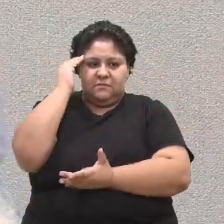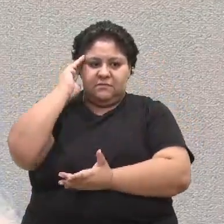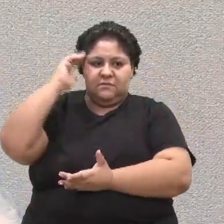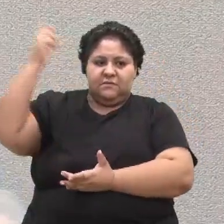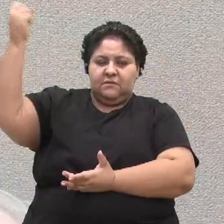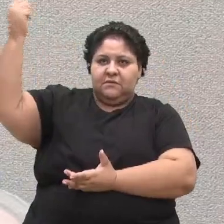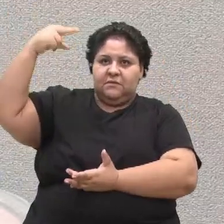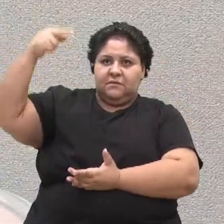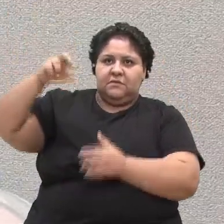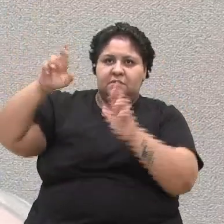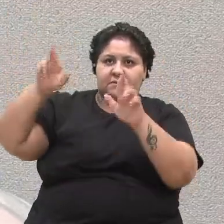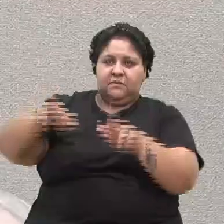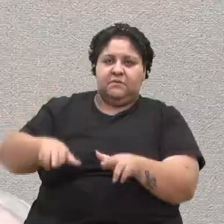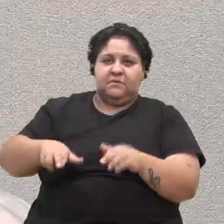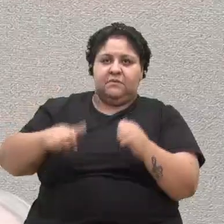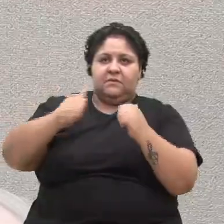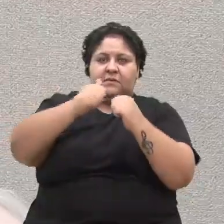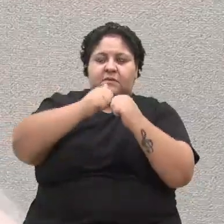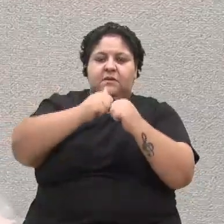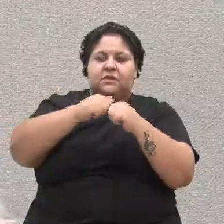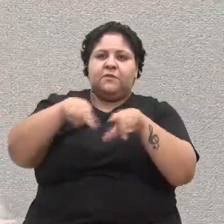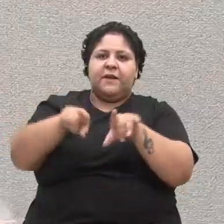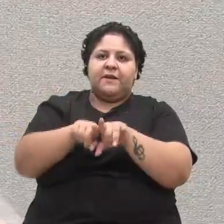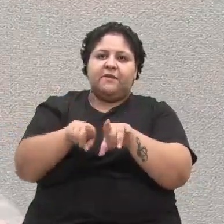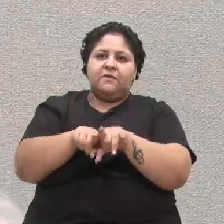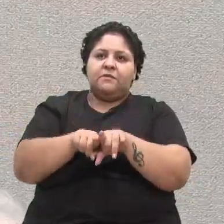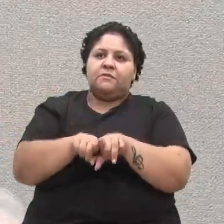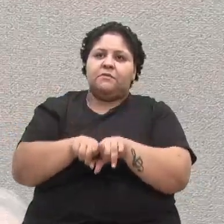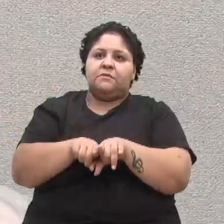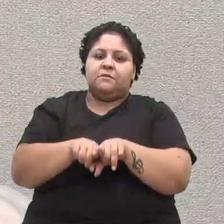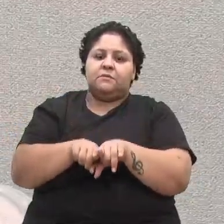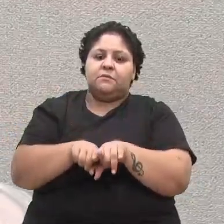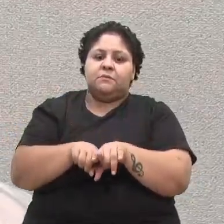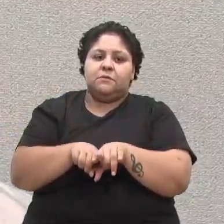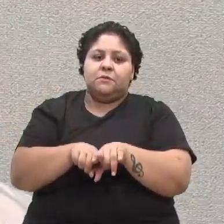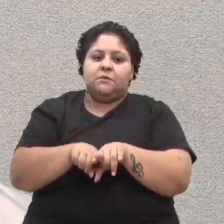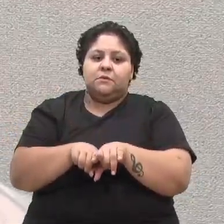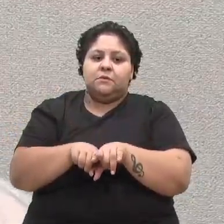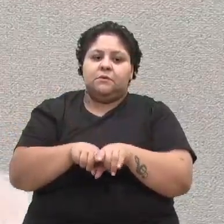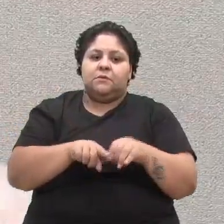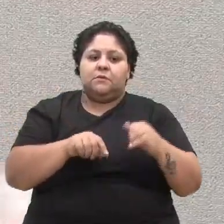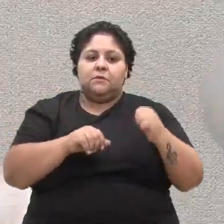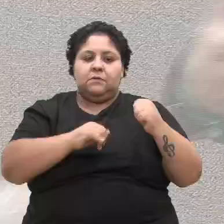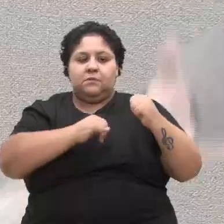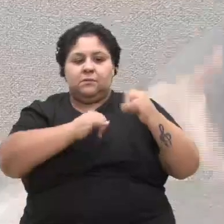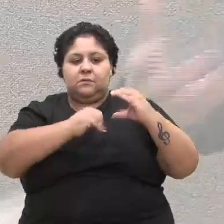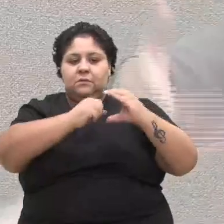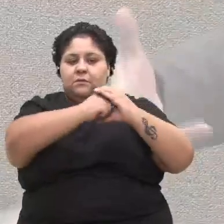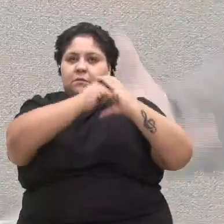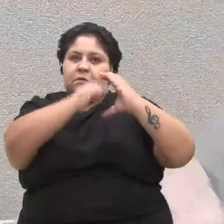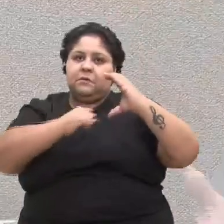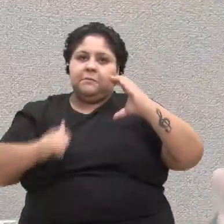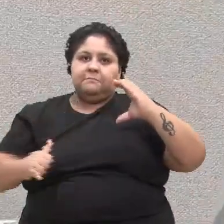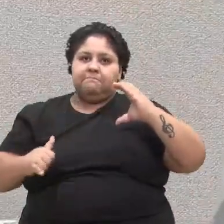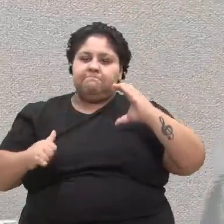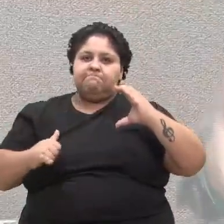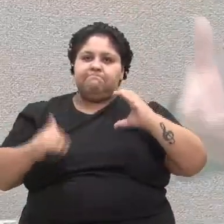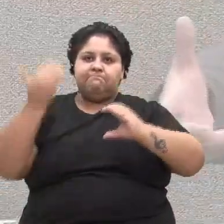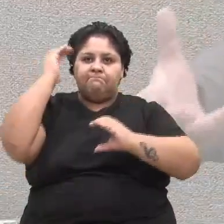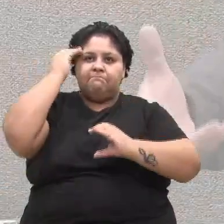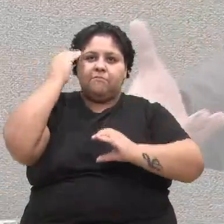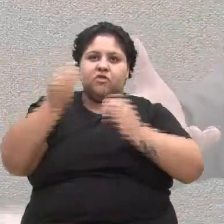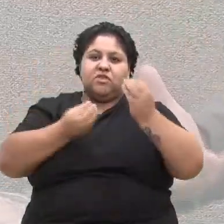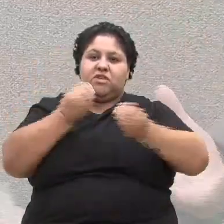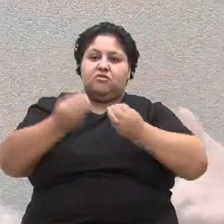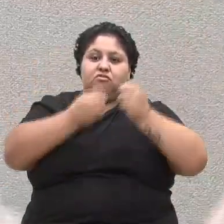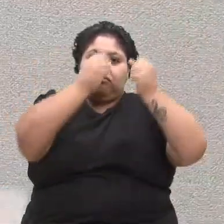ali na região de São Peregrino estão queimadas, eu já fiz os pedidos, a gente entende a burocracia e também não sei mais o que explicar para